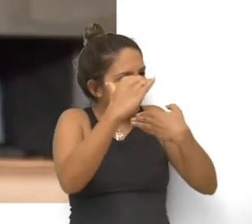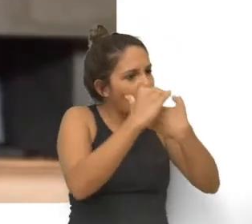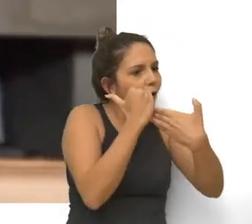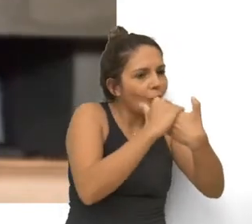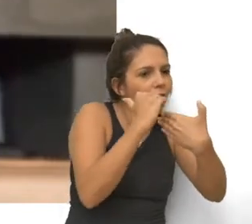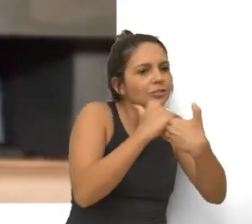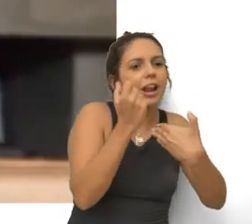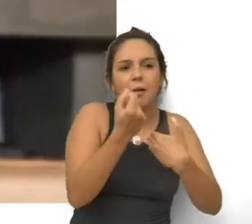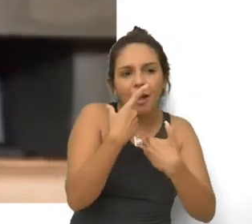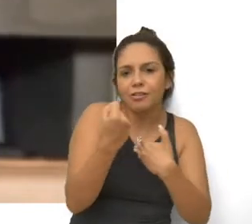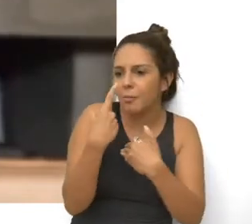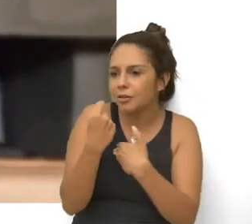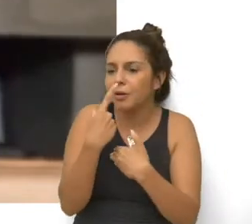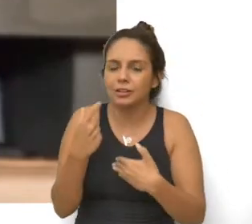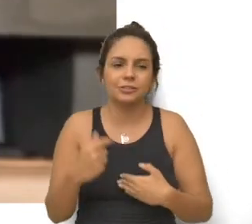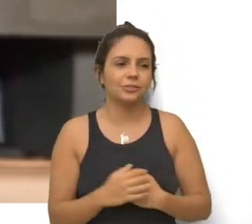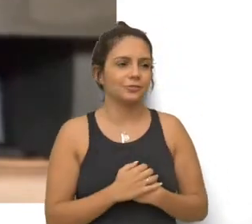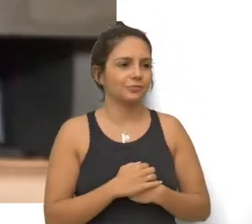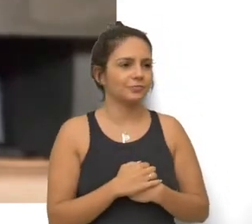Ai, doutora N,